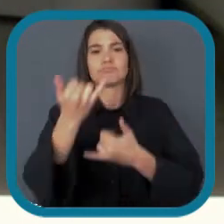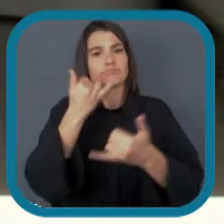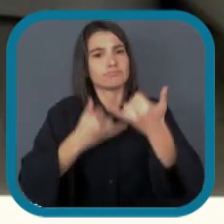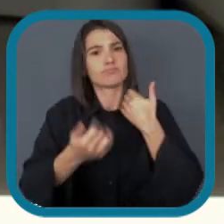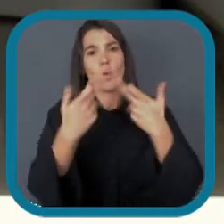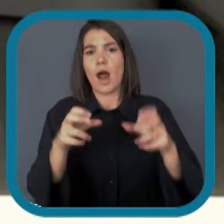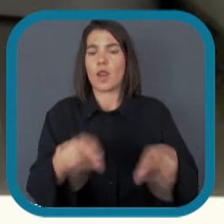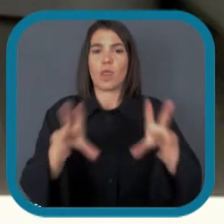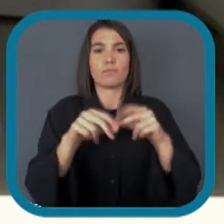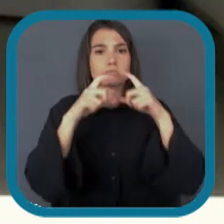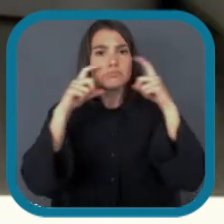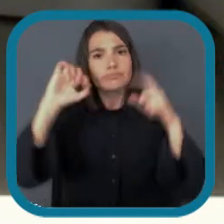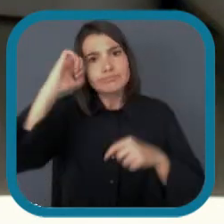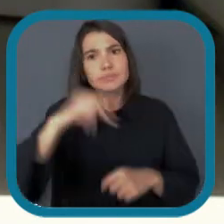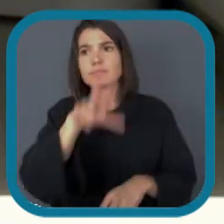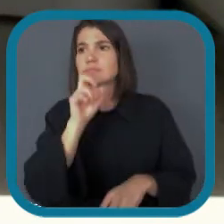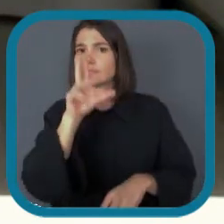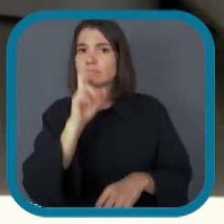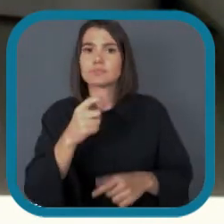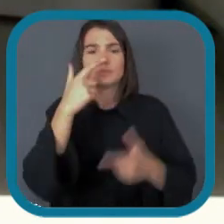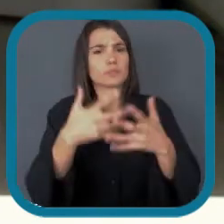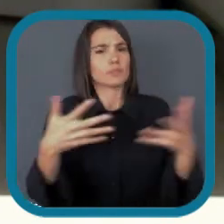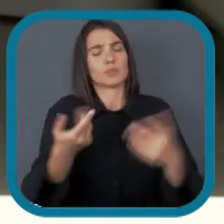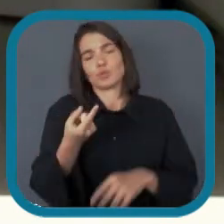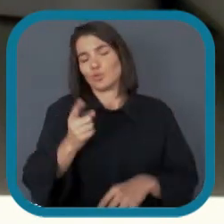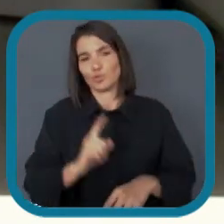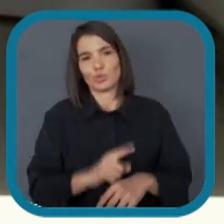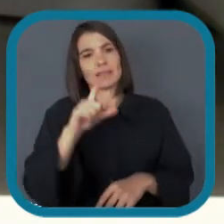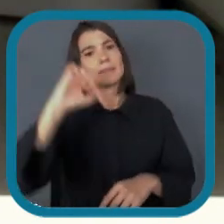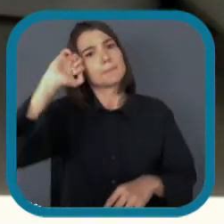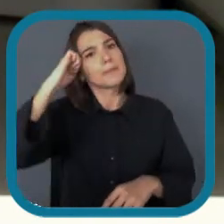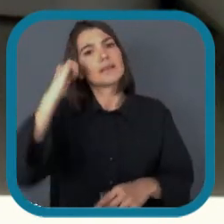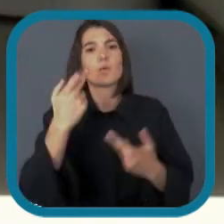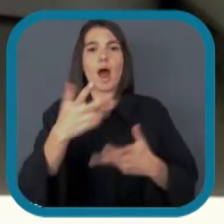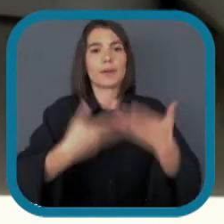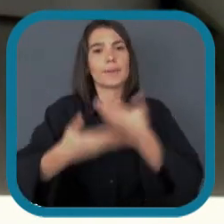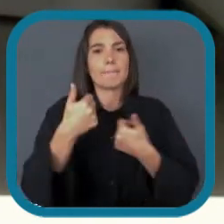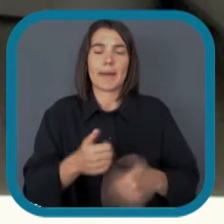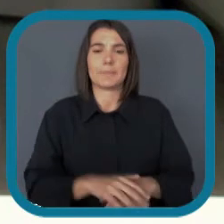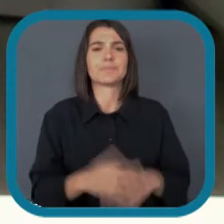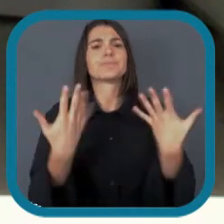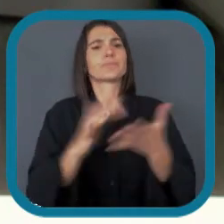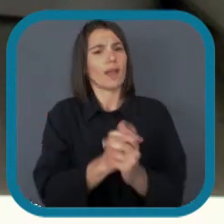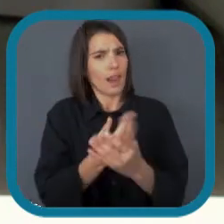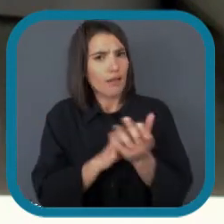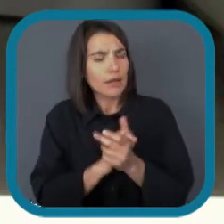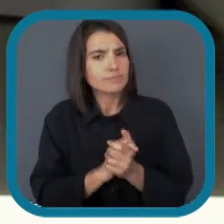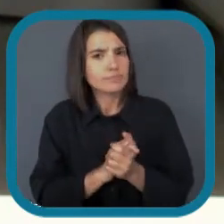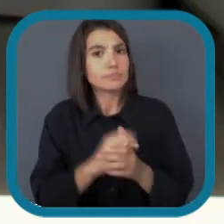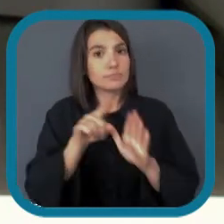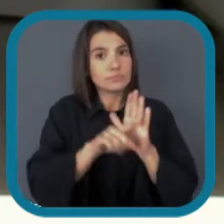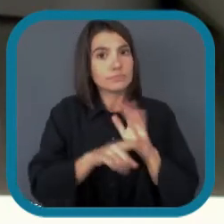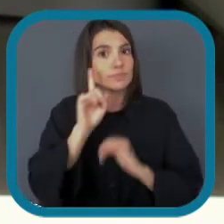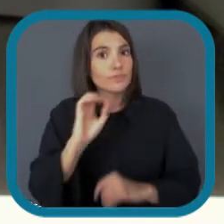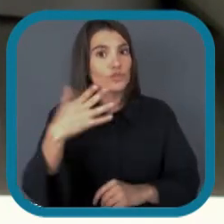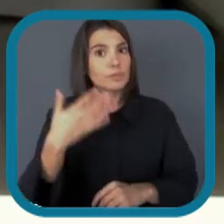renovado. O uso de máscaras não prejudica a respiração da maioria das pessoas e não afeta a oxigenação. E a lavagem das mãos é uma